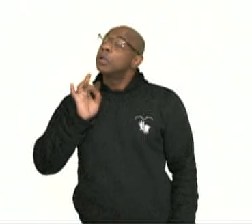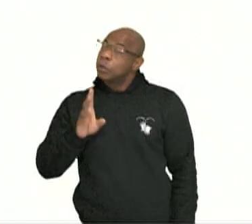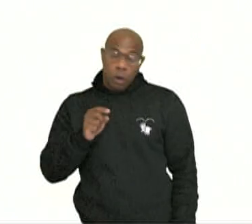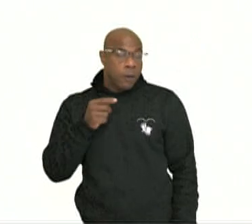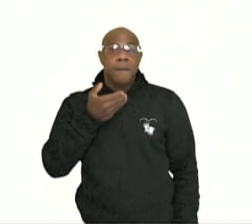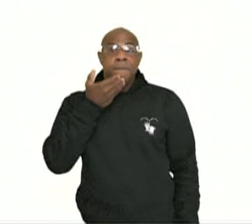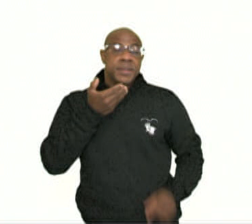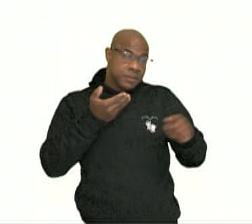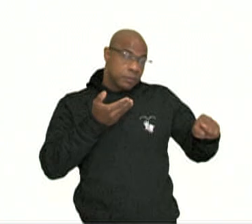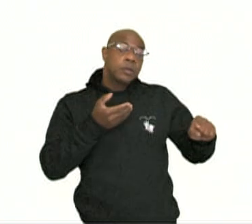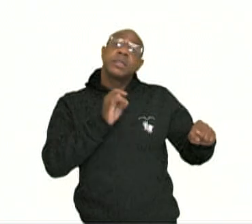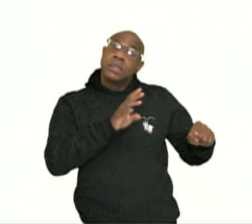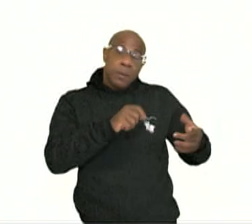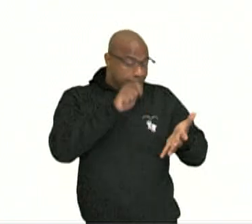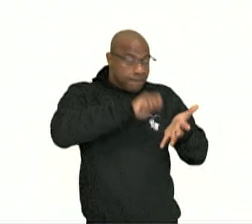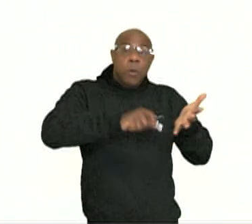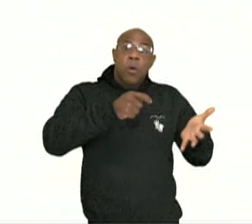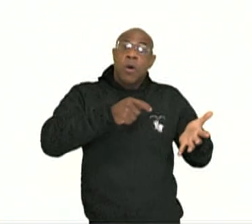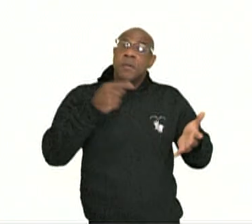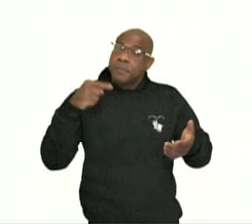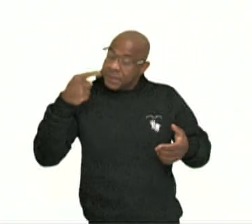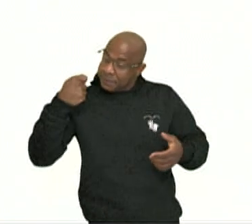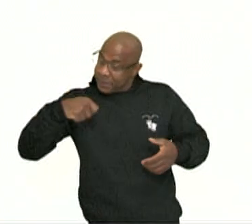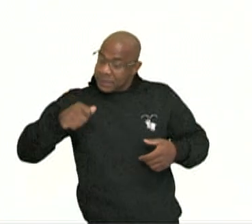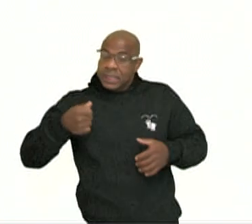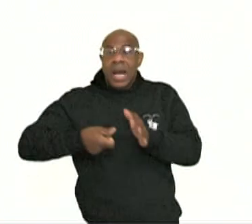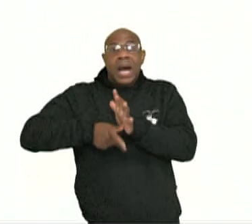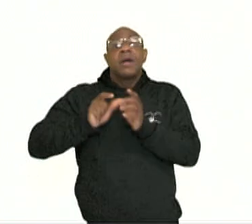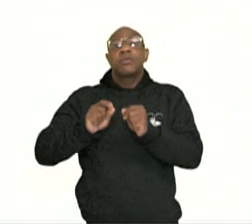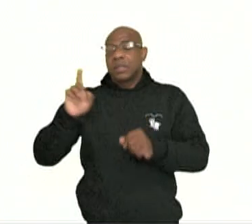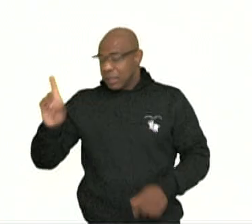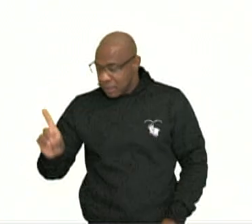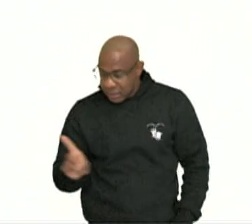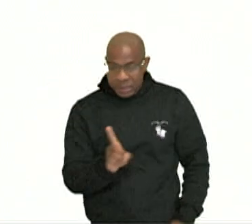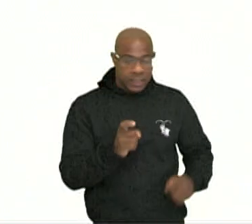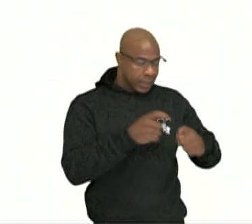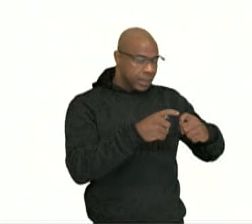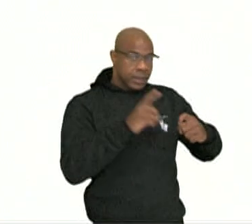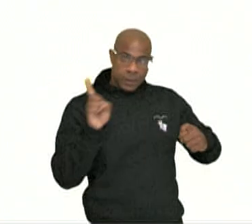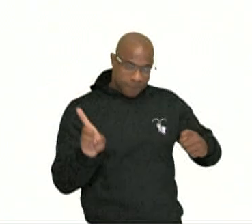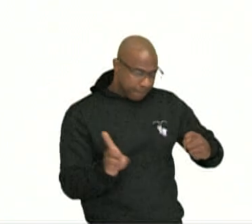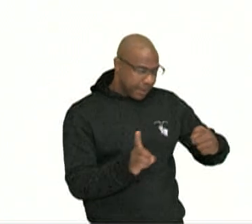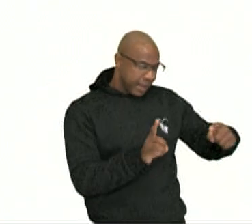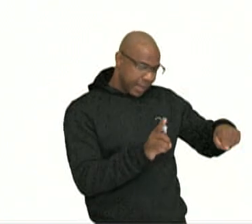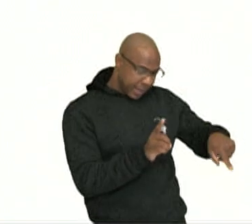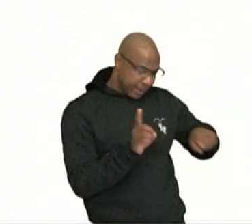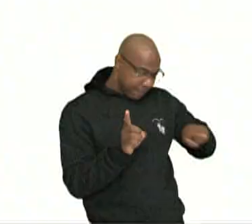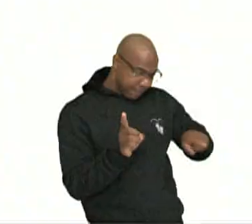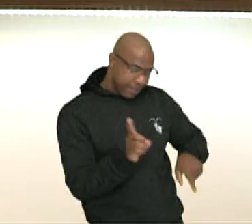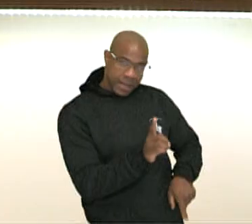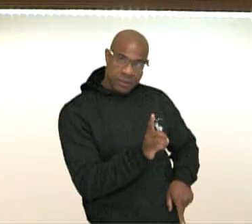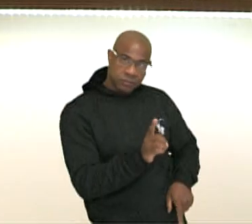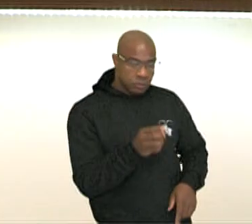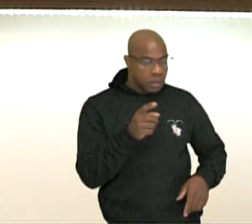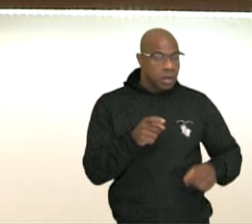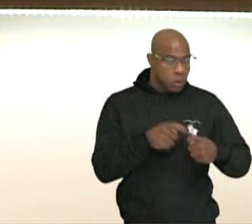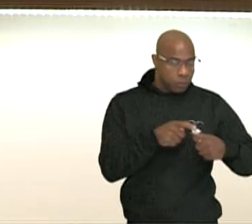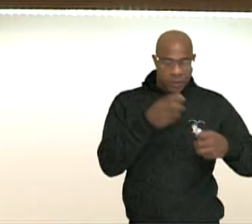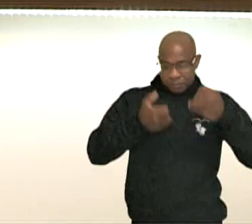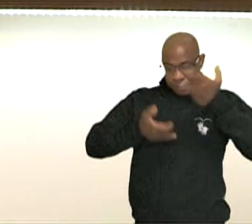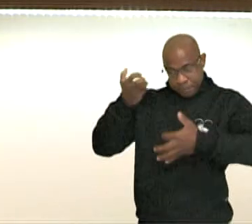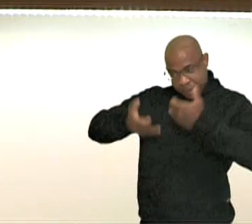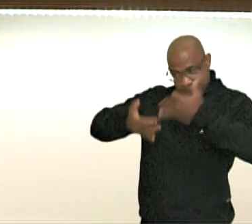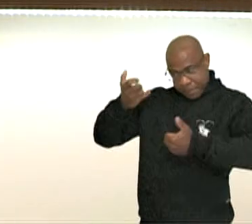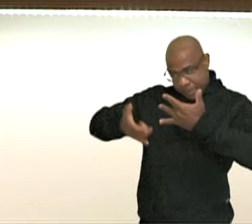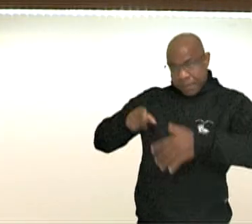orientação do teu médico. É ele que vai saber exatamente o que você tem, né? O grau da doença, que no caso, se tivermos, é